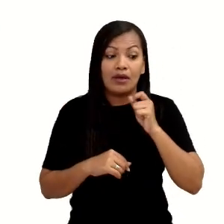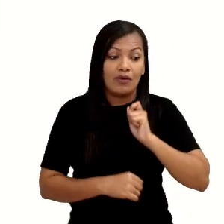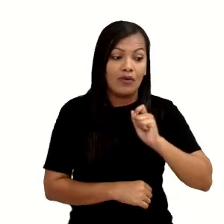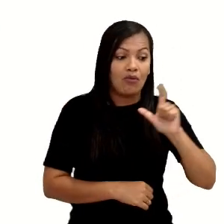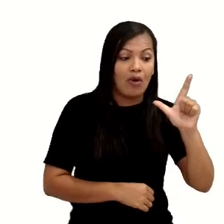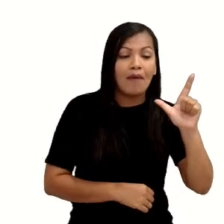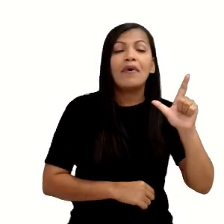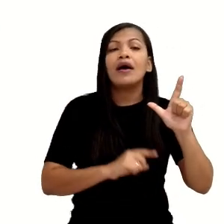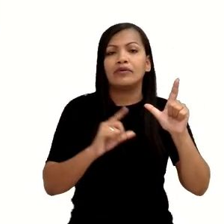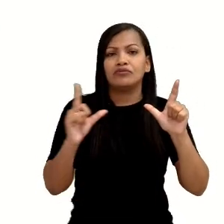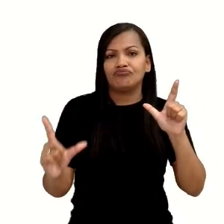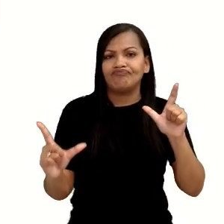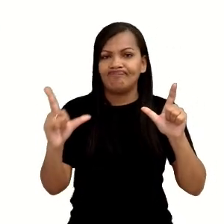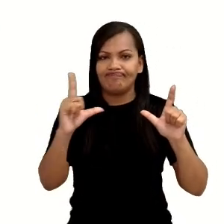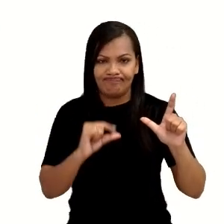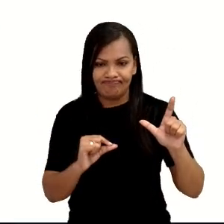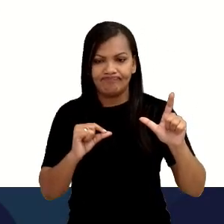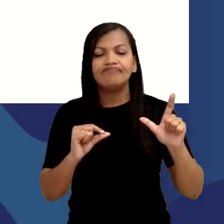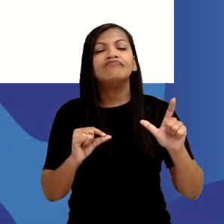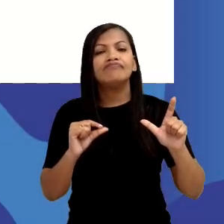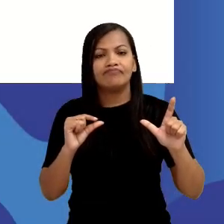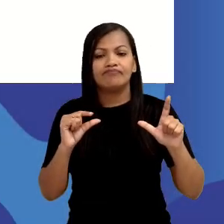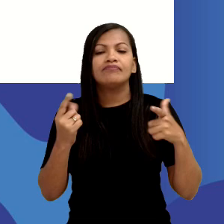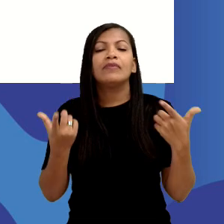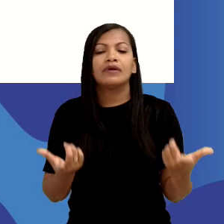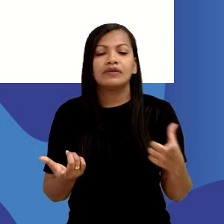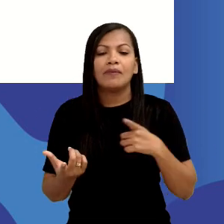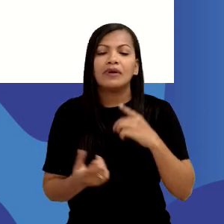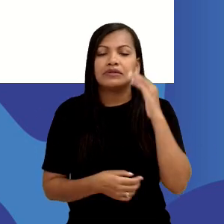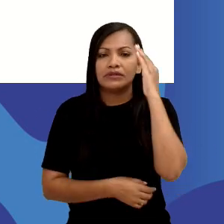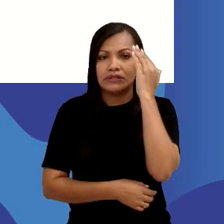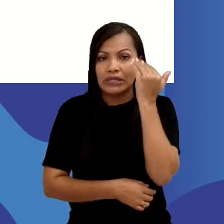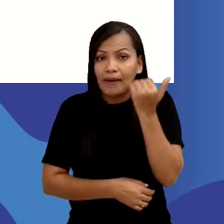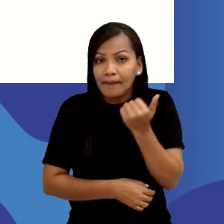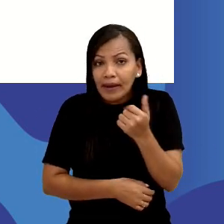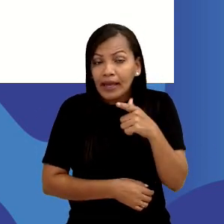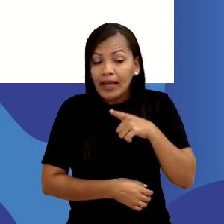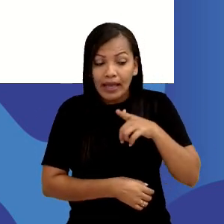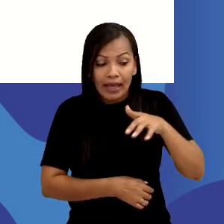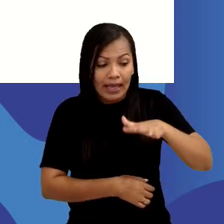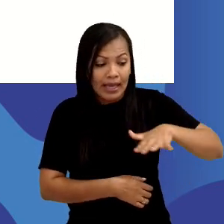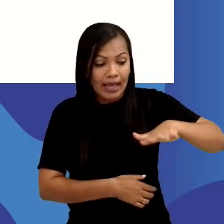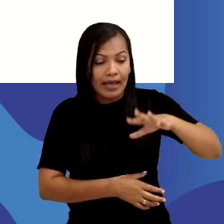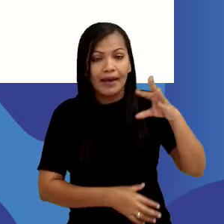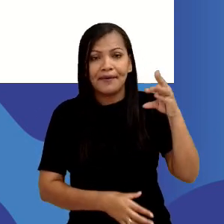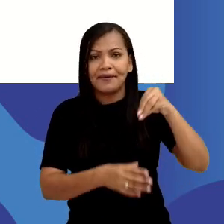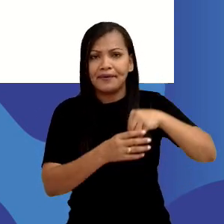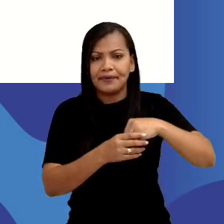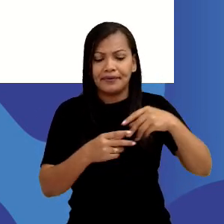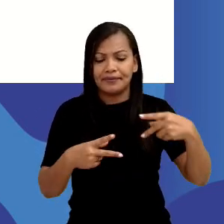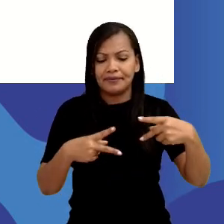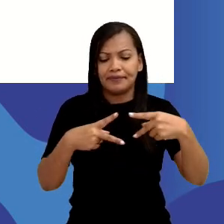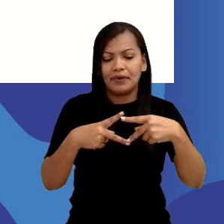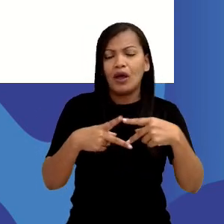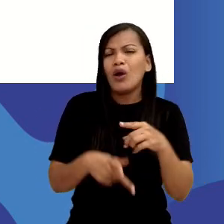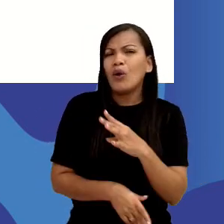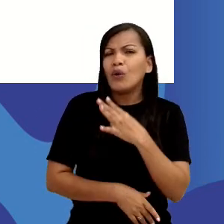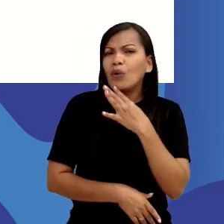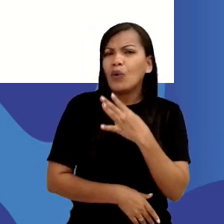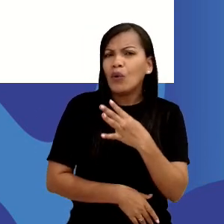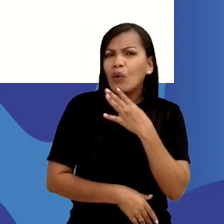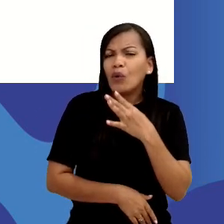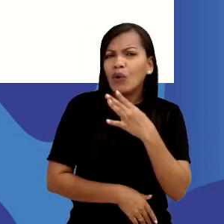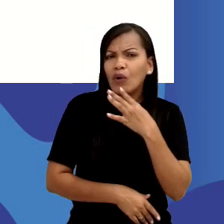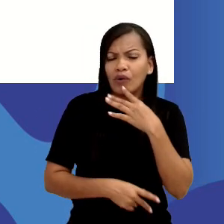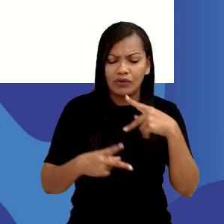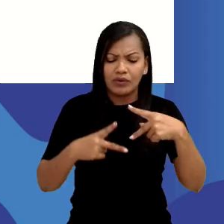o D minúsculo a diagonal menor. Então, para saber a medida da área de um losango, conhecendo suas